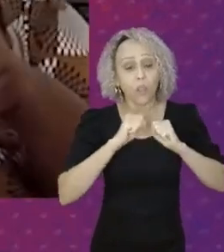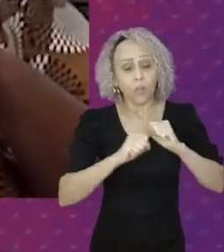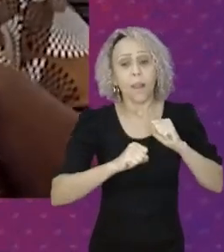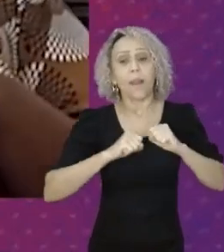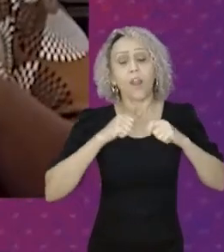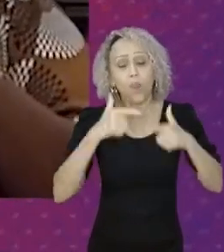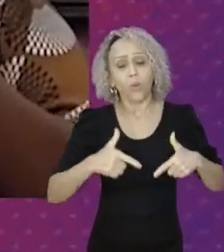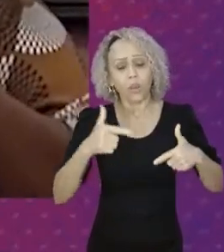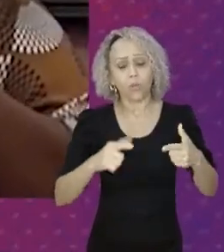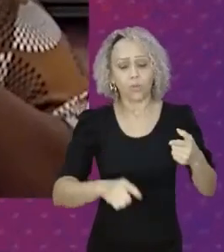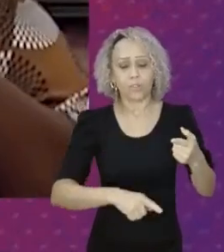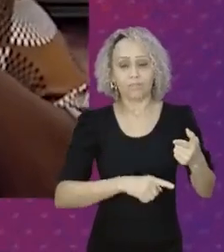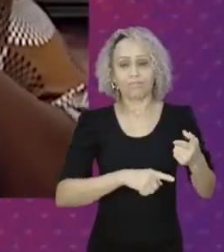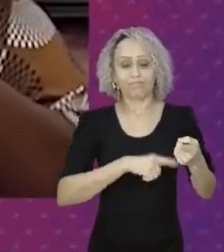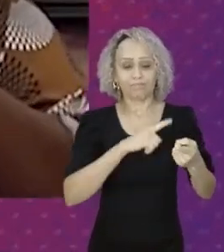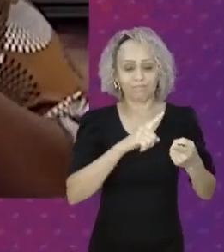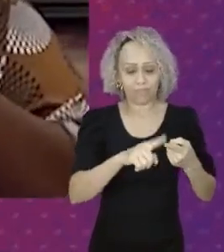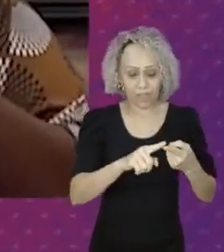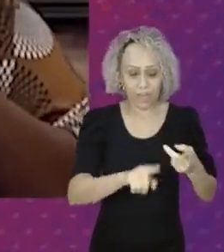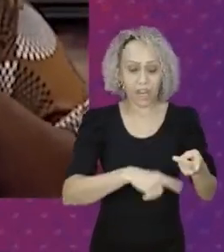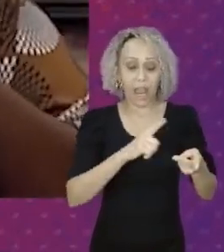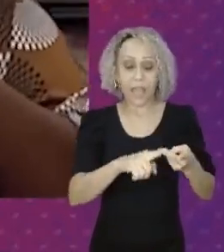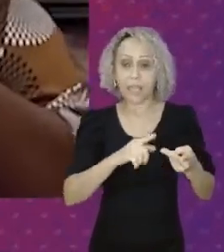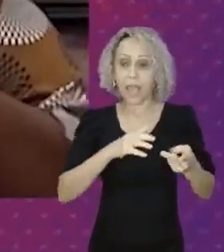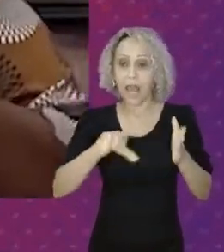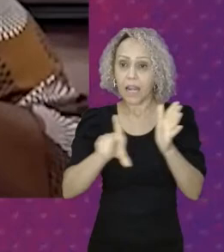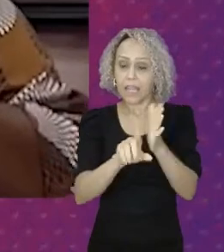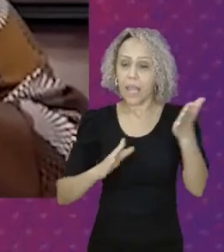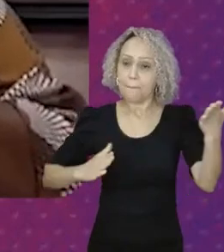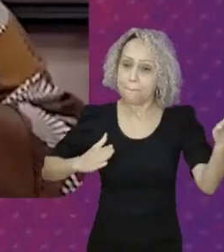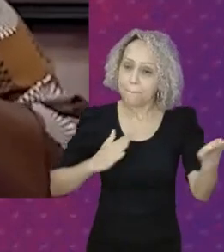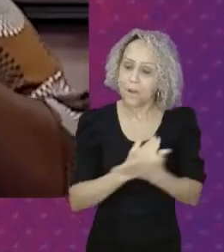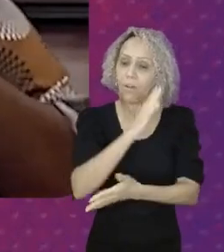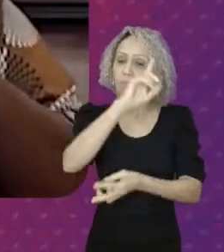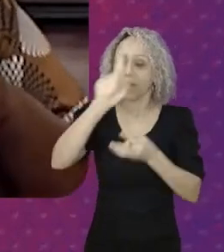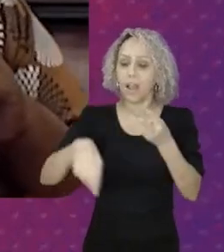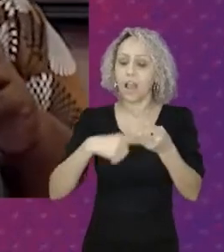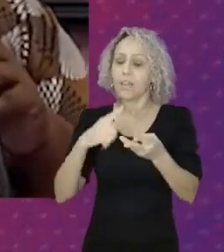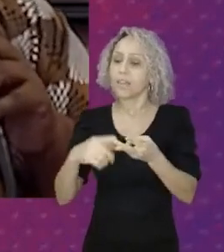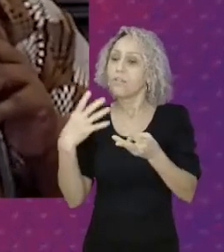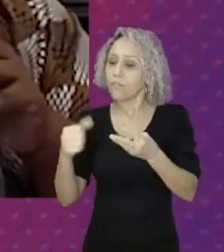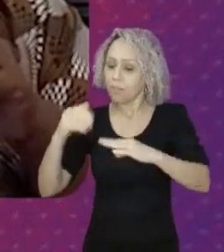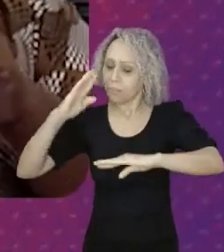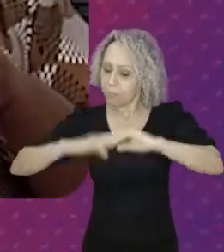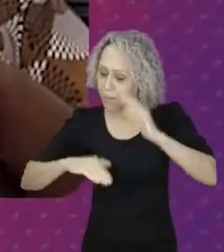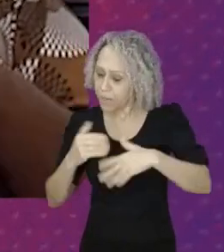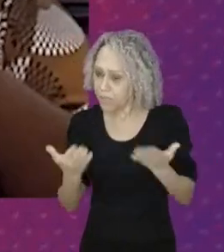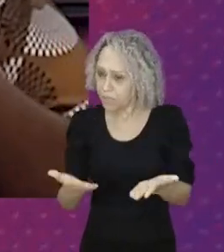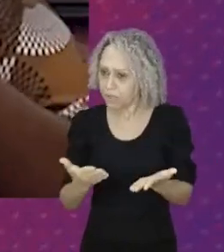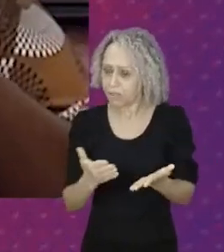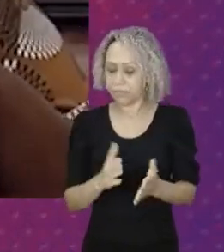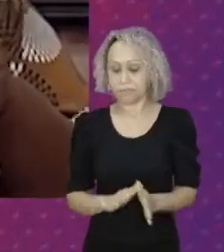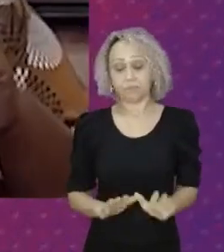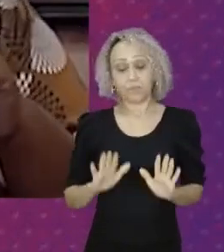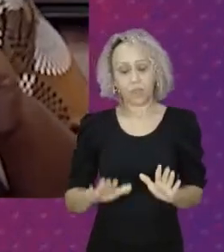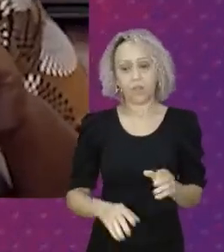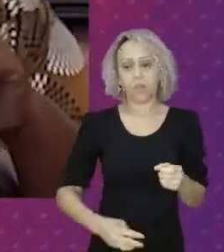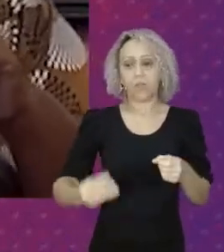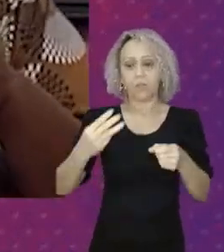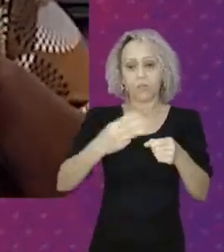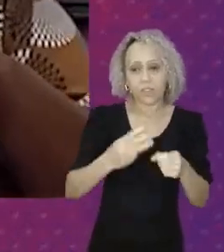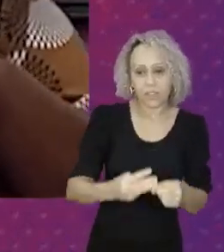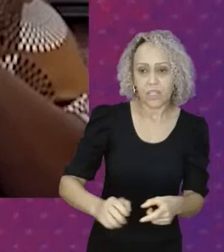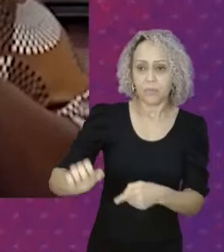dos sistemas de ensino, que é dos municípios, do Estado, também da União, garantir a sua